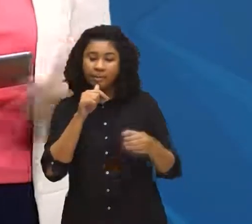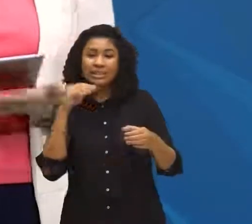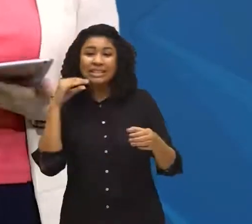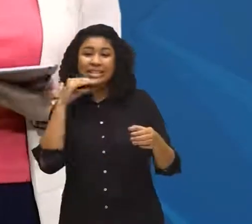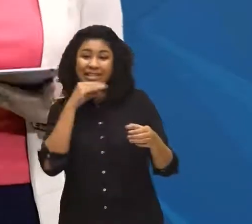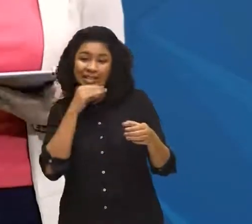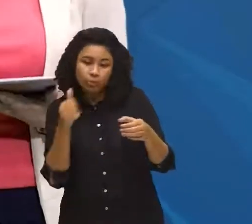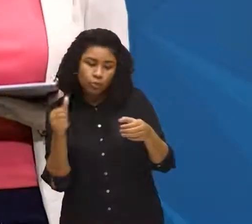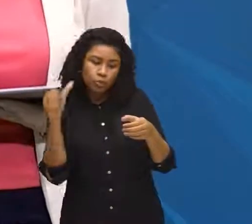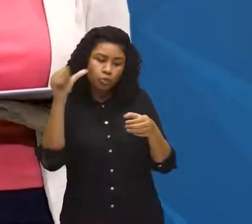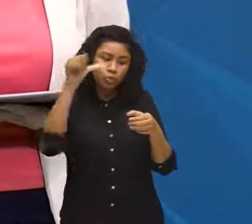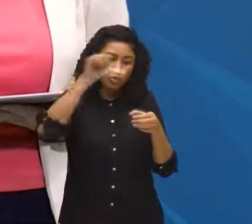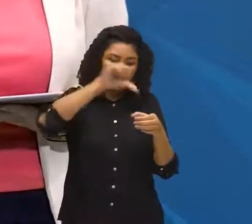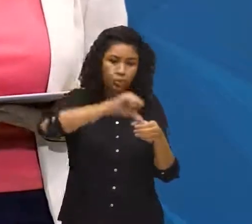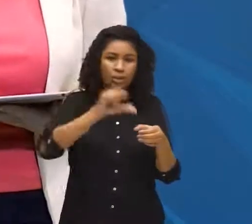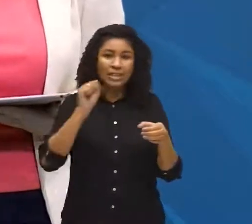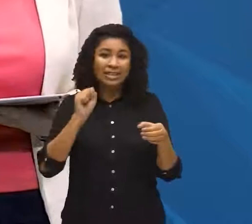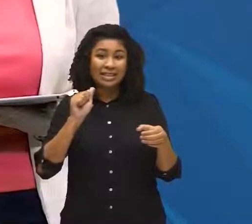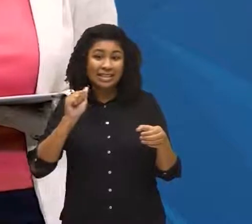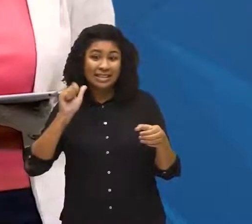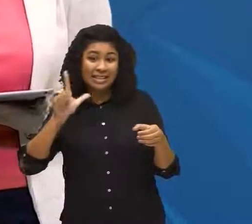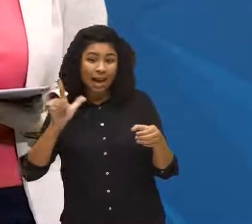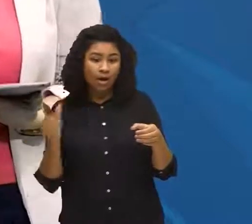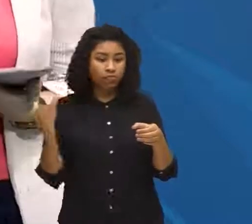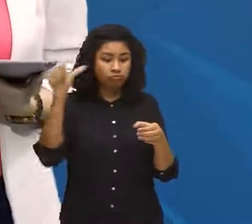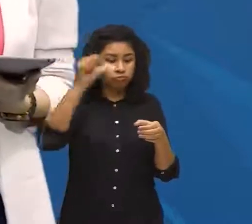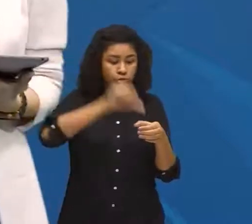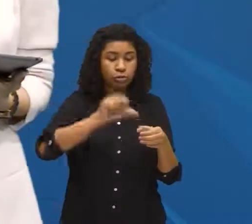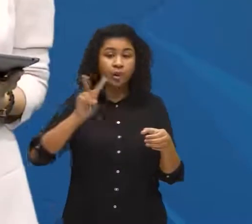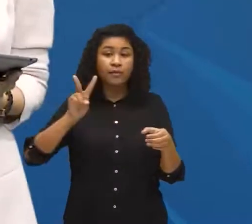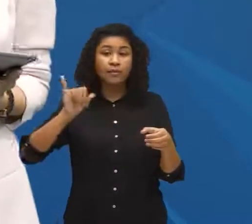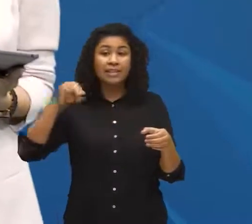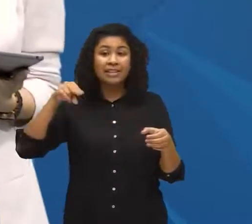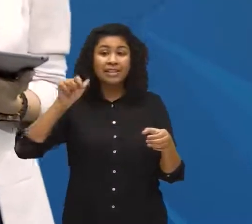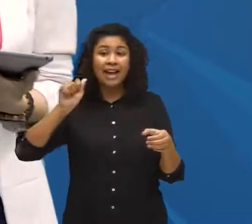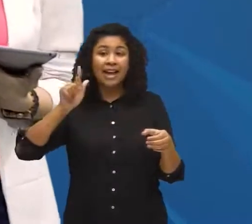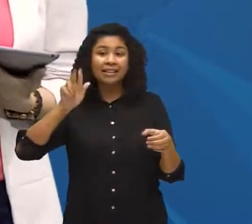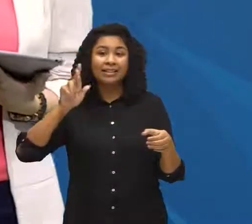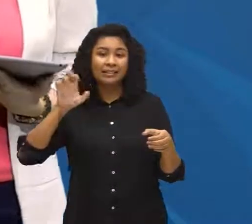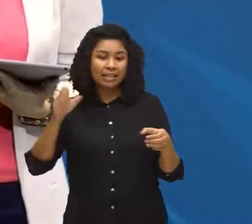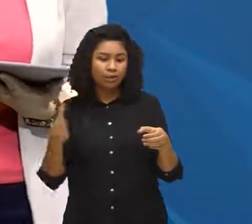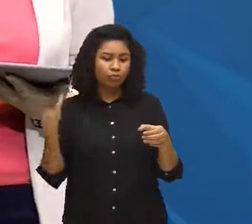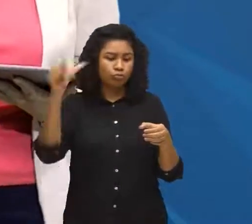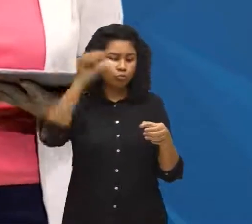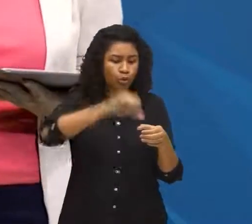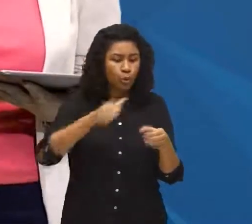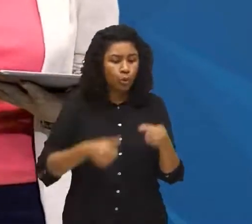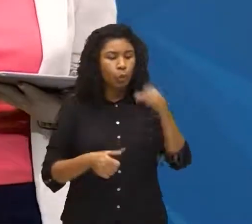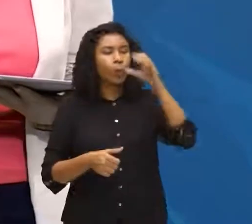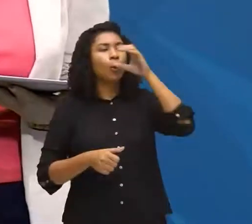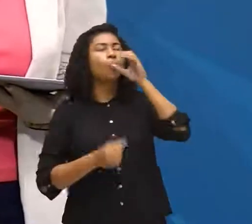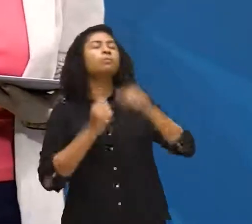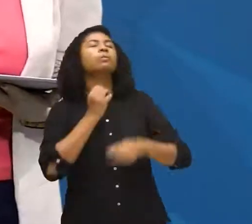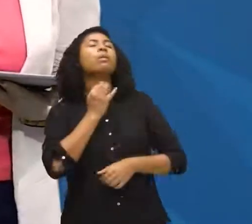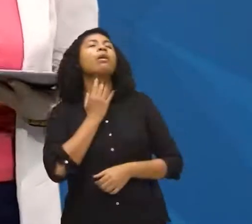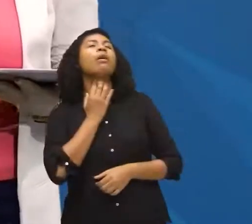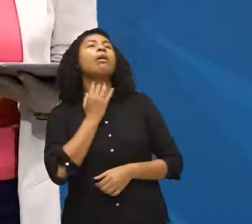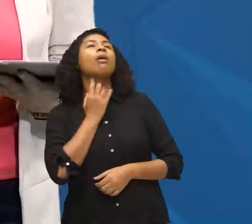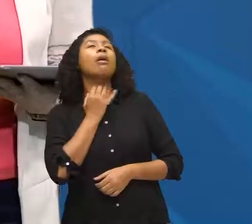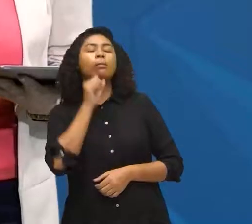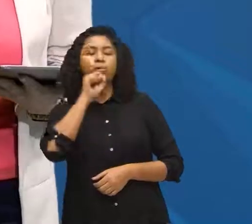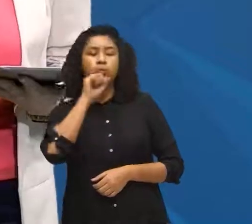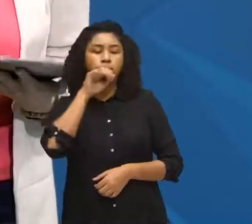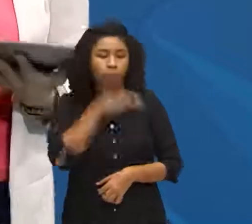morna, sal e vinagre, olha só, previne o contágio do coronavírus. Responde para